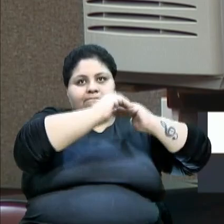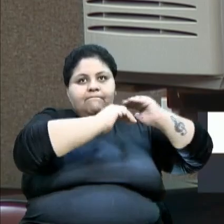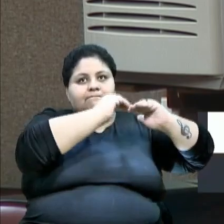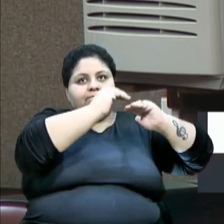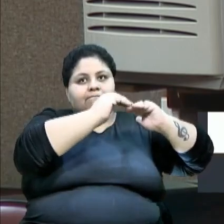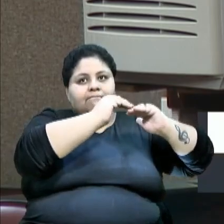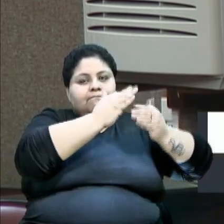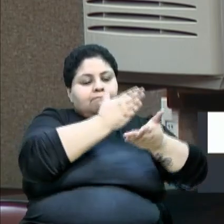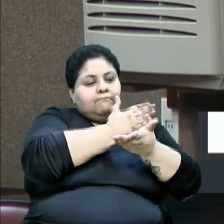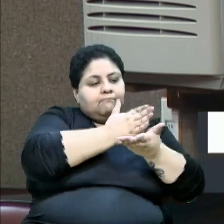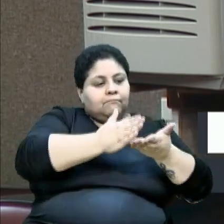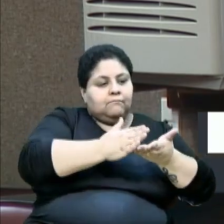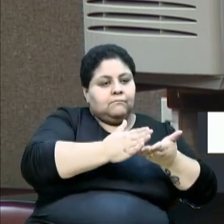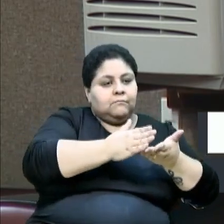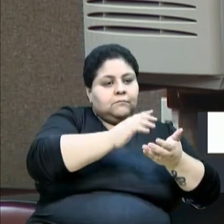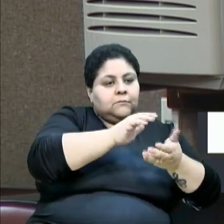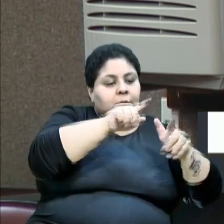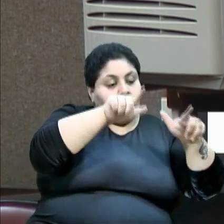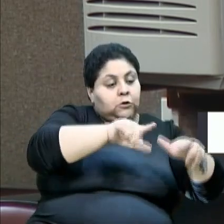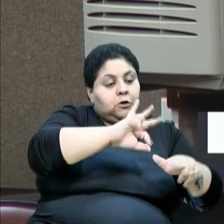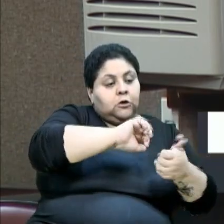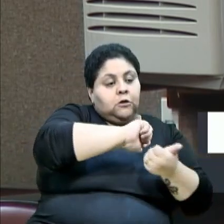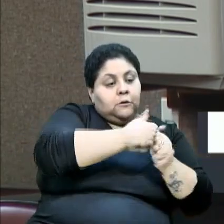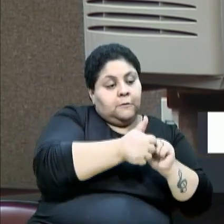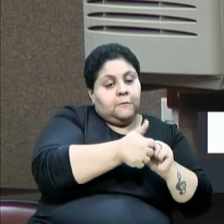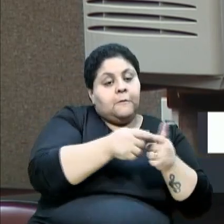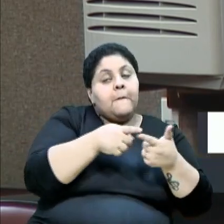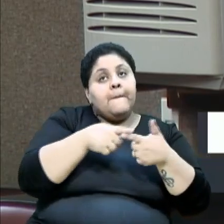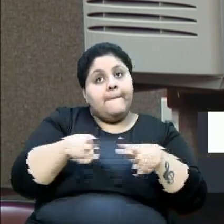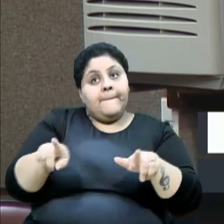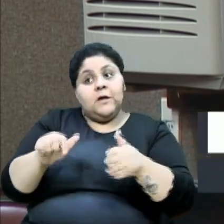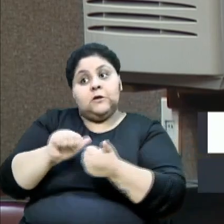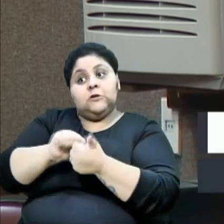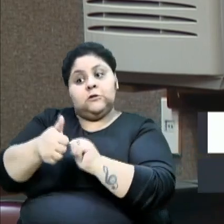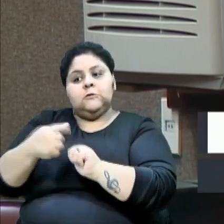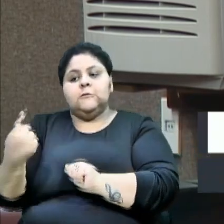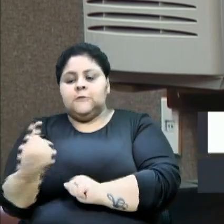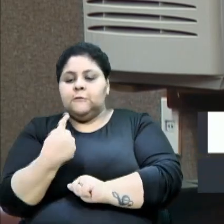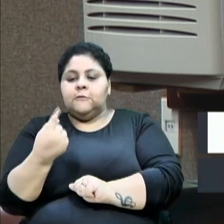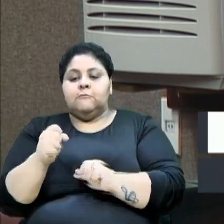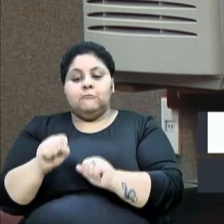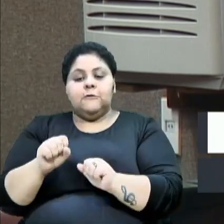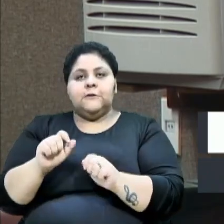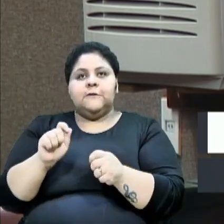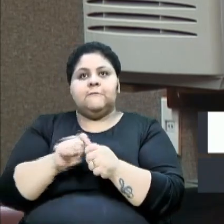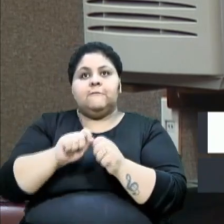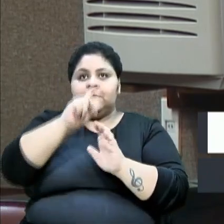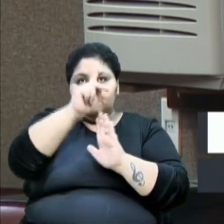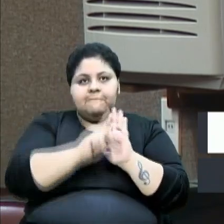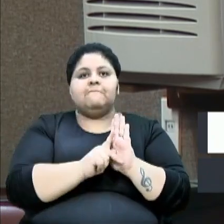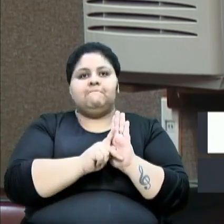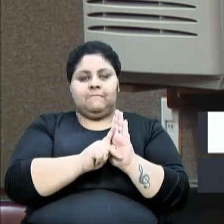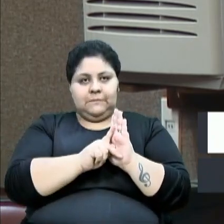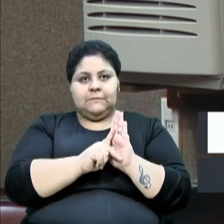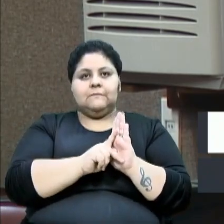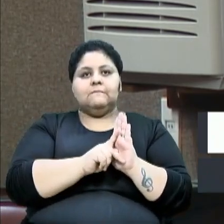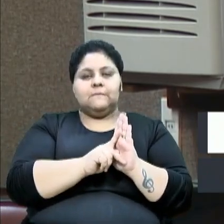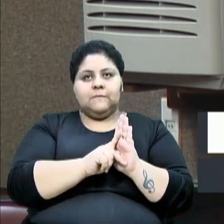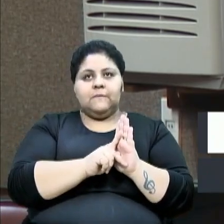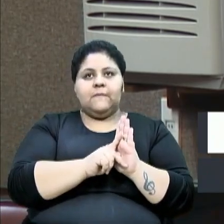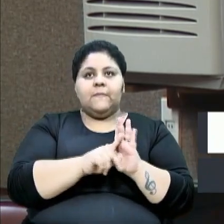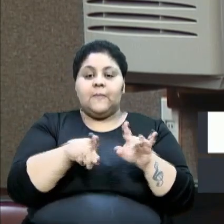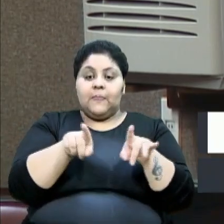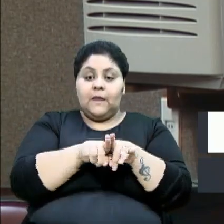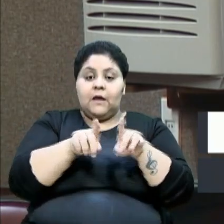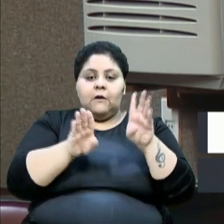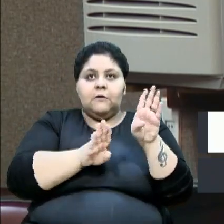Fórum do Esporte, mas a questão do atleta individual poder fazer o seu projeto, da questão da